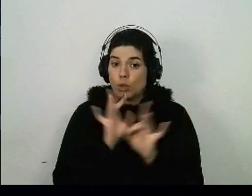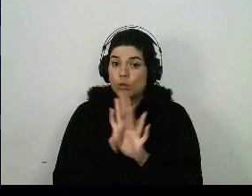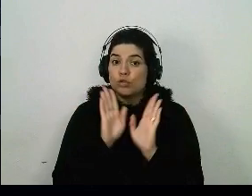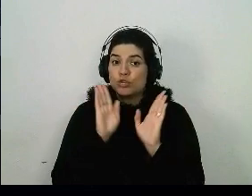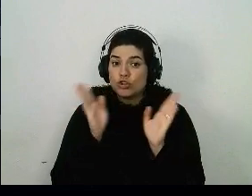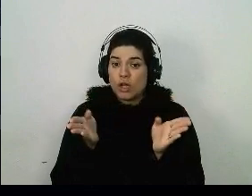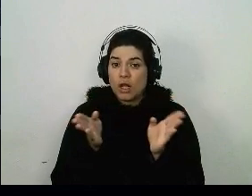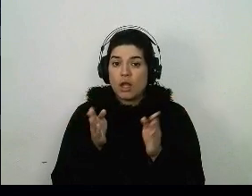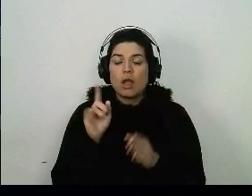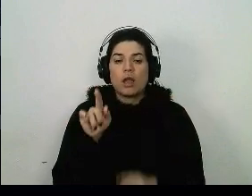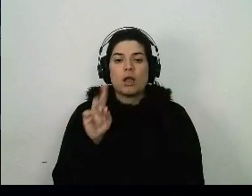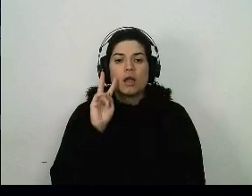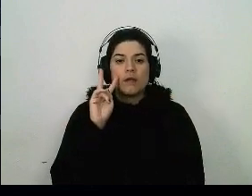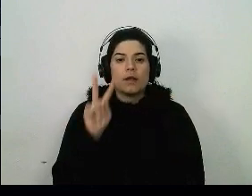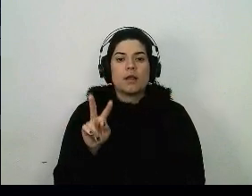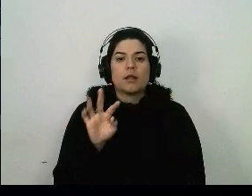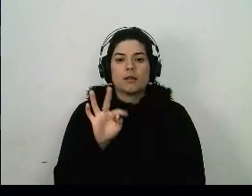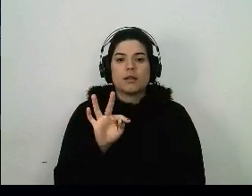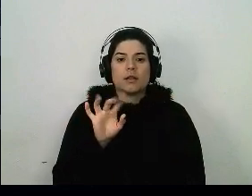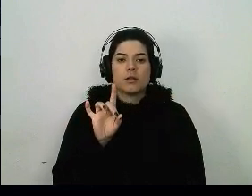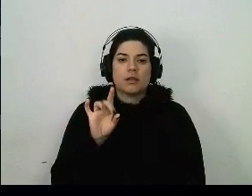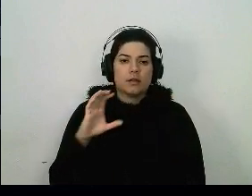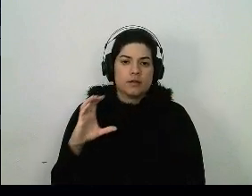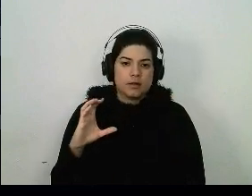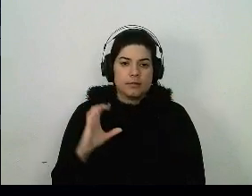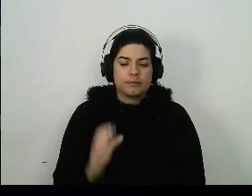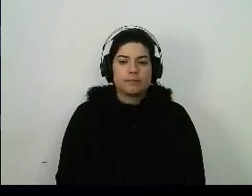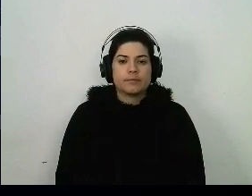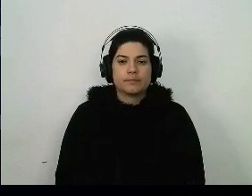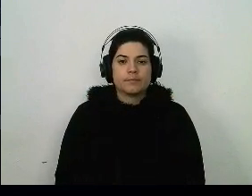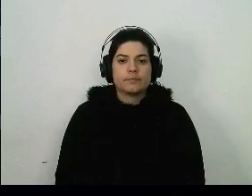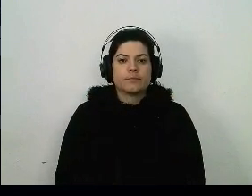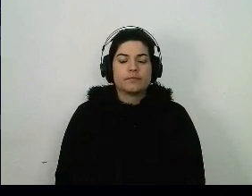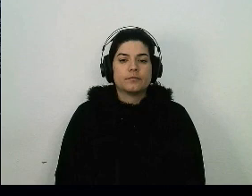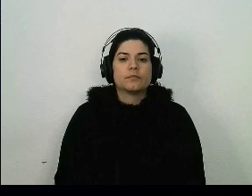esse TDC Ino Ledger. E vou chamar aqui de